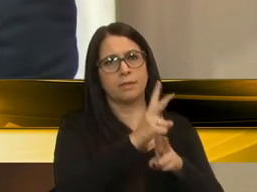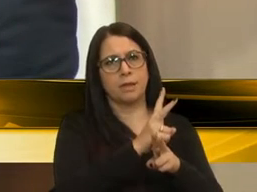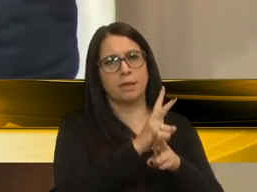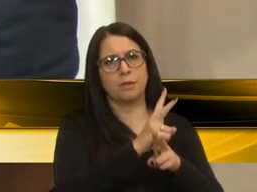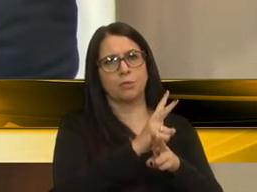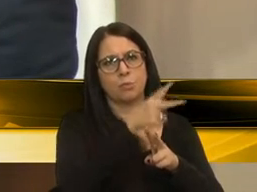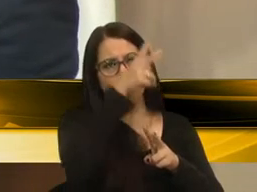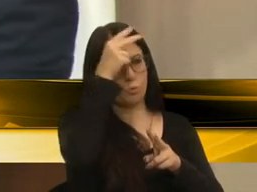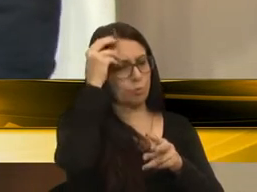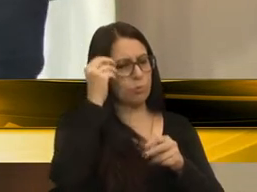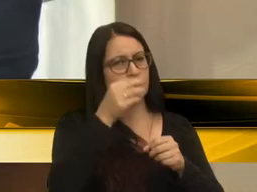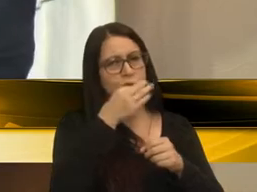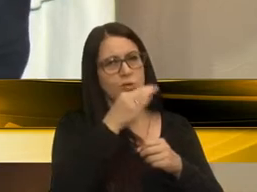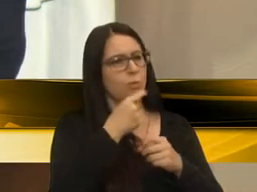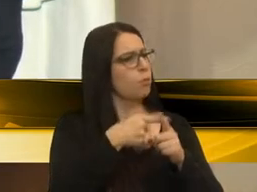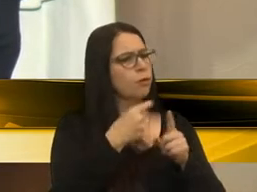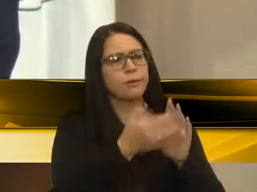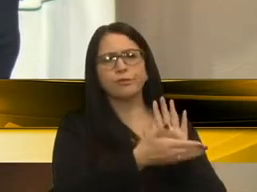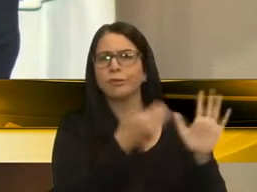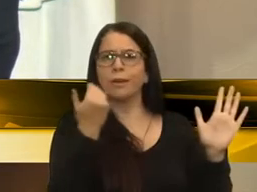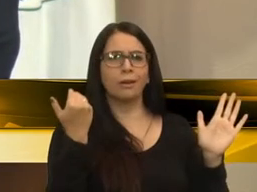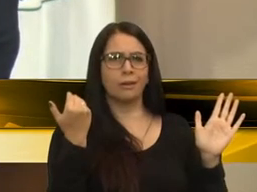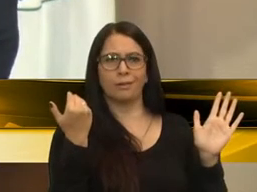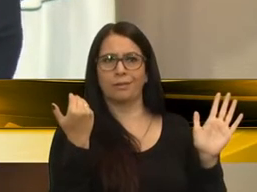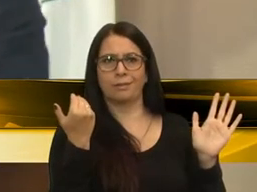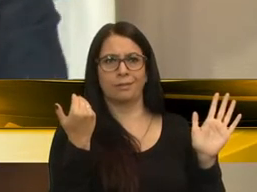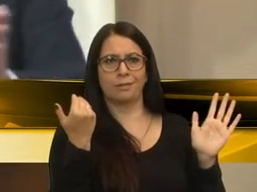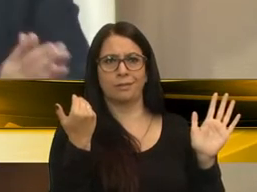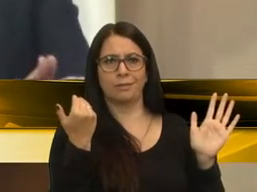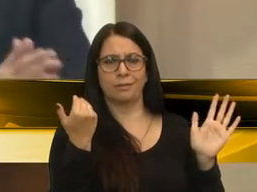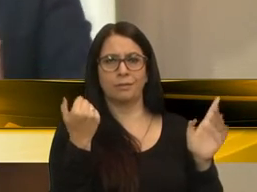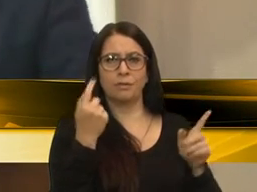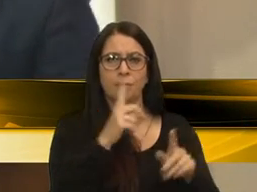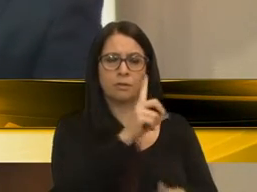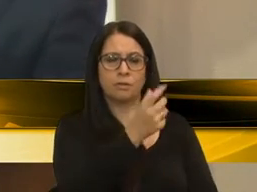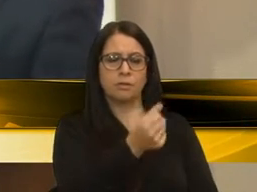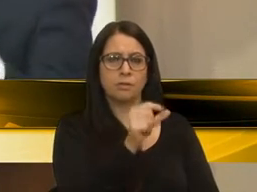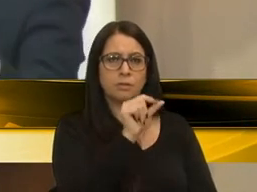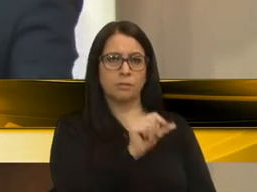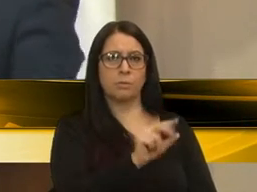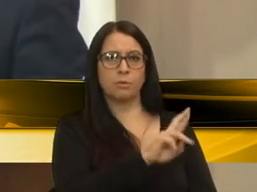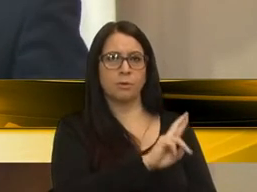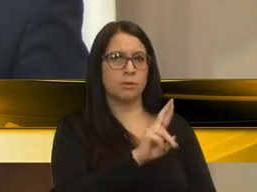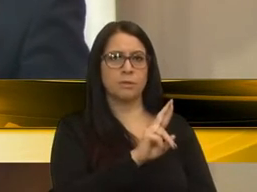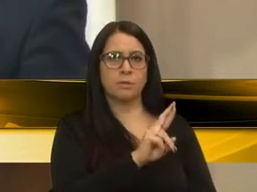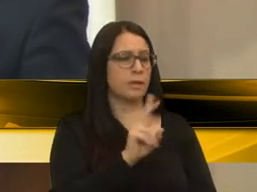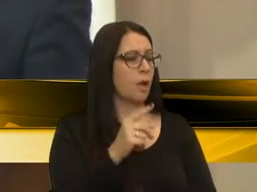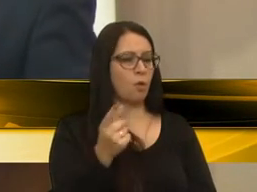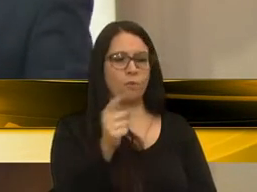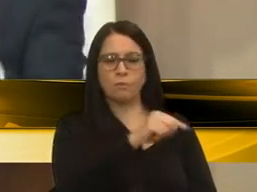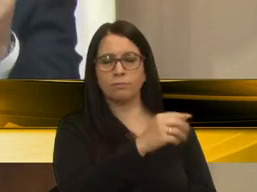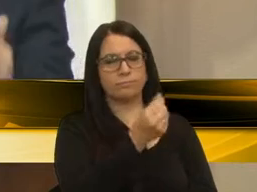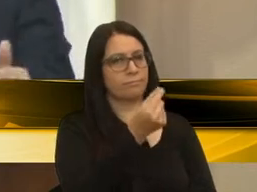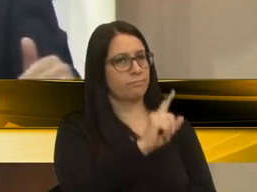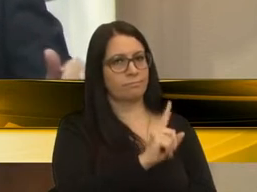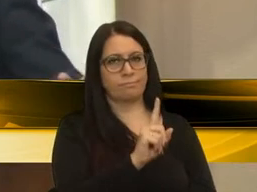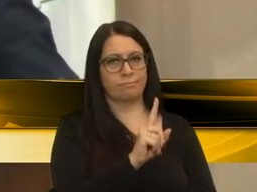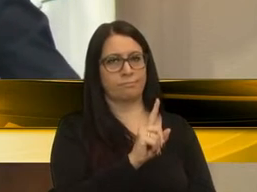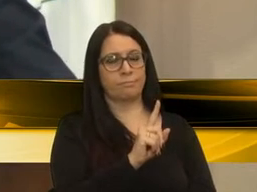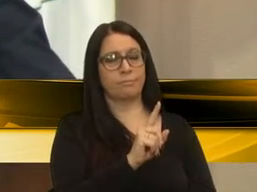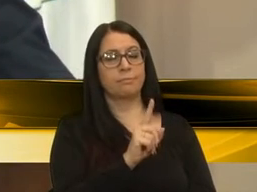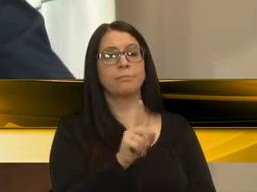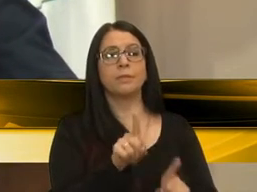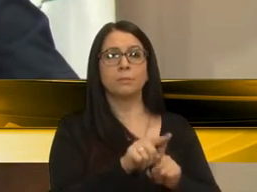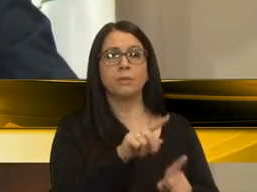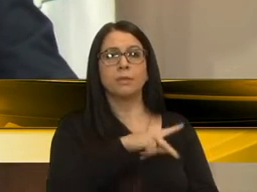do Sul. Por que tirá-los? E aí os 16 mil reais não estão vindo. Mas também a